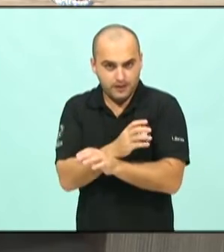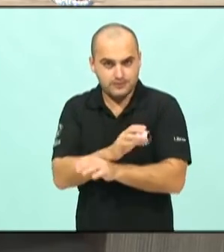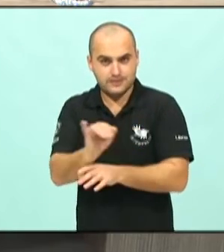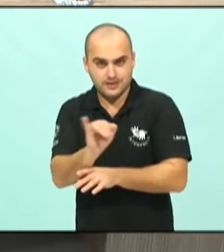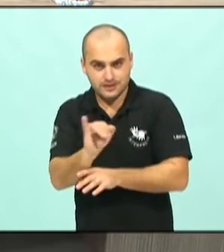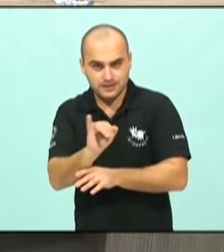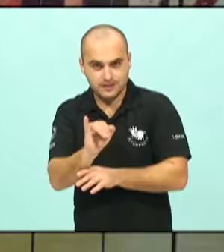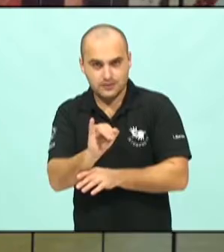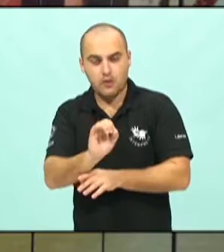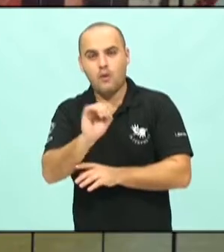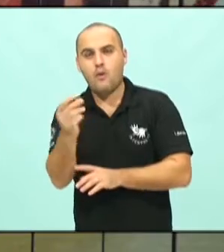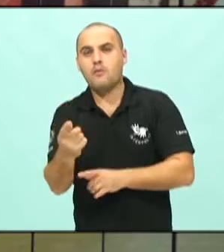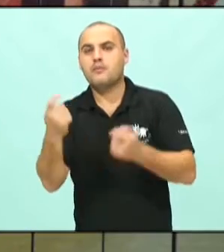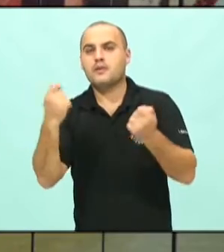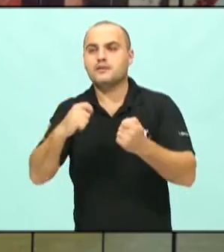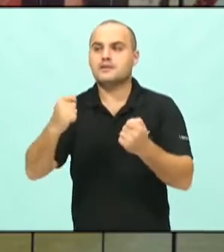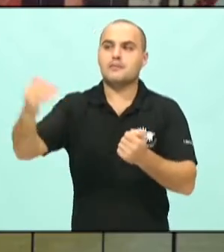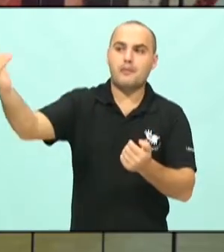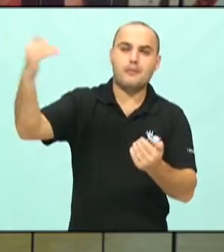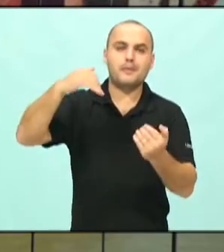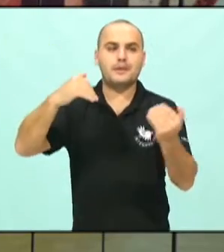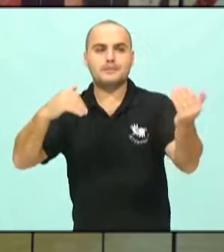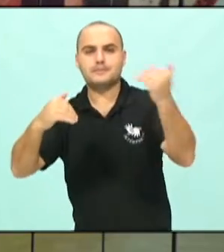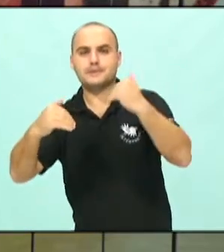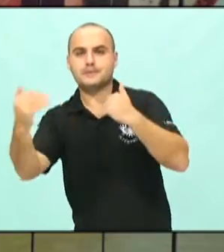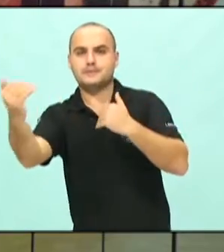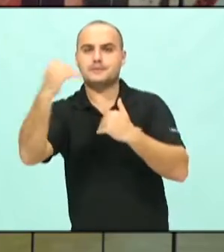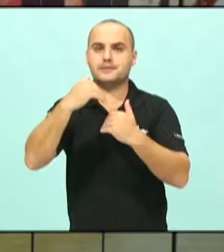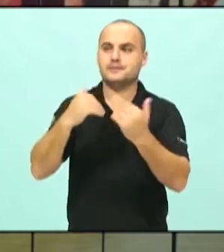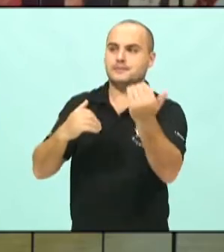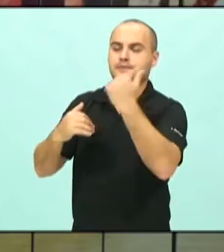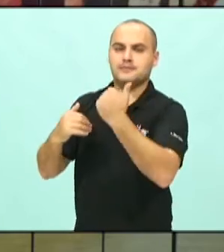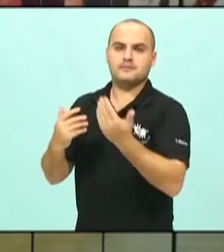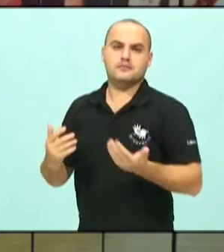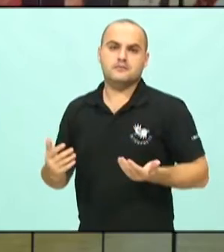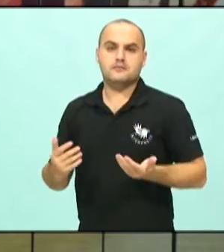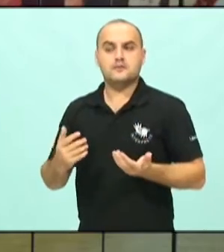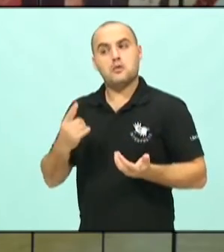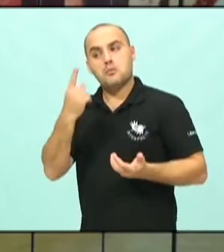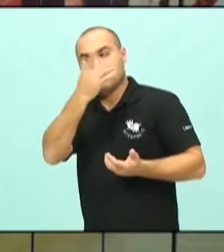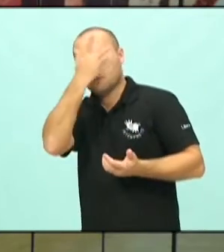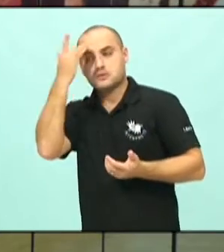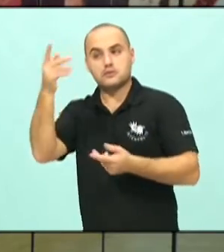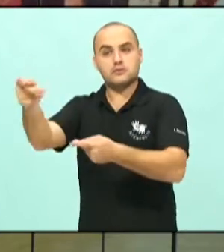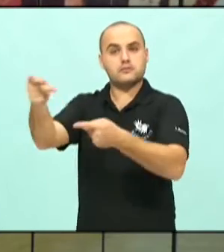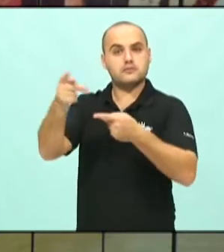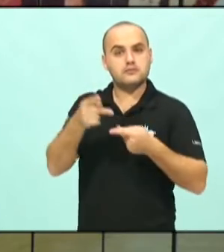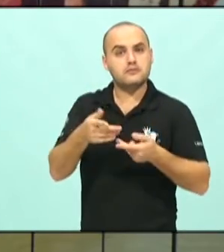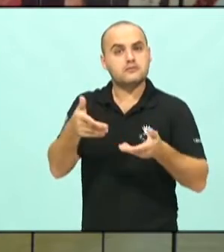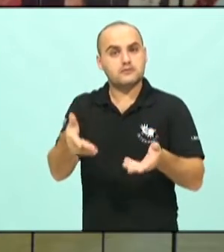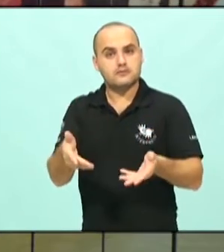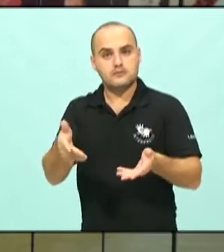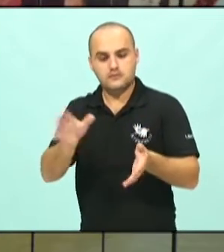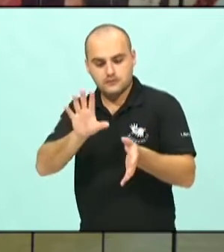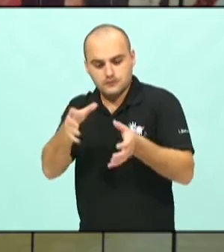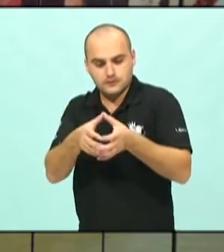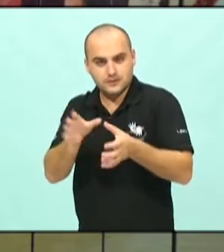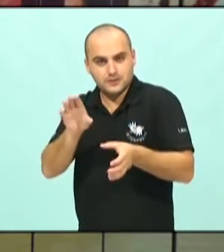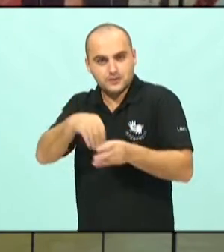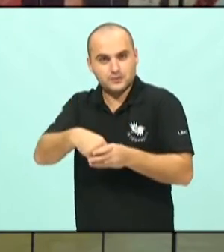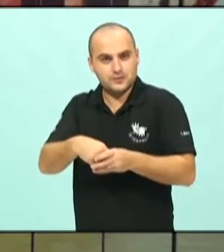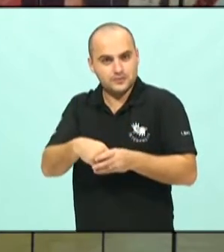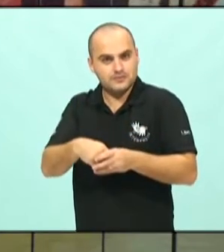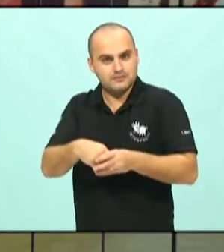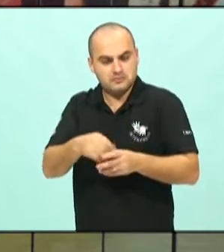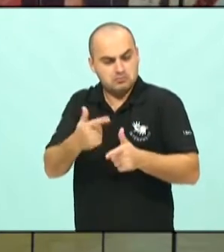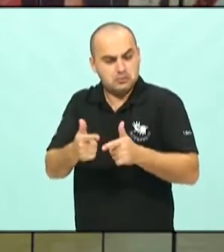Ou nós temos que construir essa história do bolão em Itajaí? Então, se trazer um convidado de fora que vai representar para compor essa equipe, eu não vejo